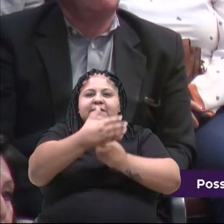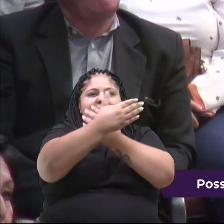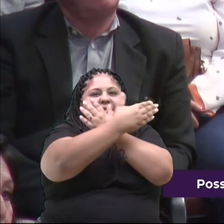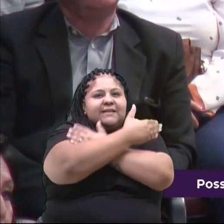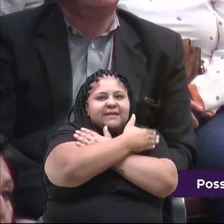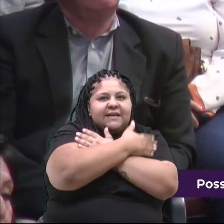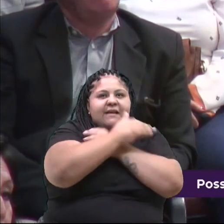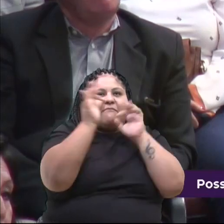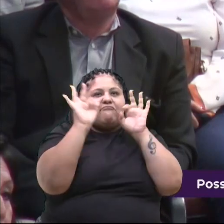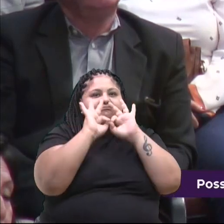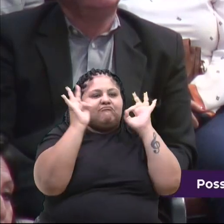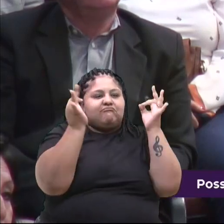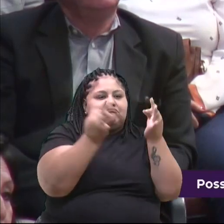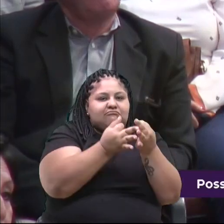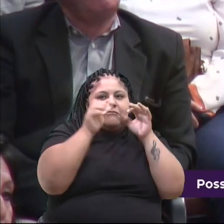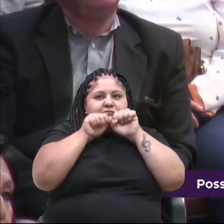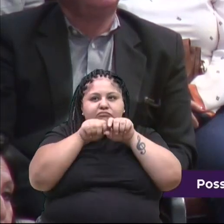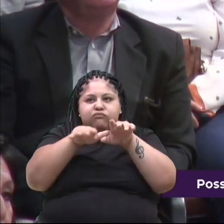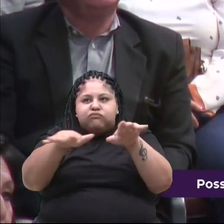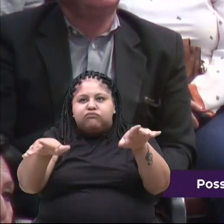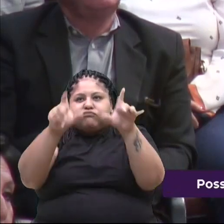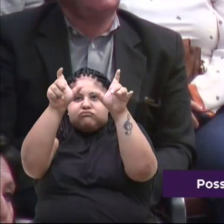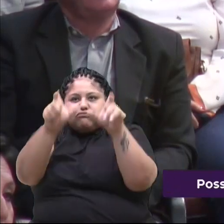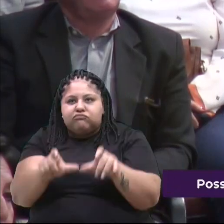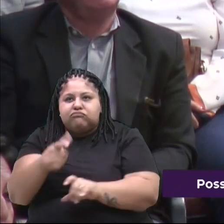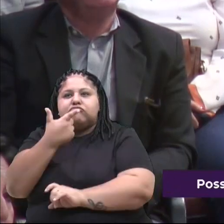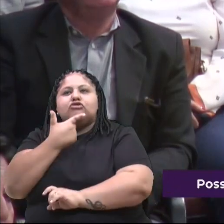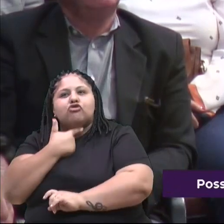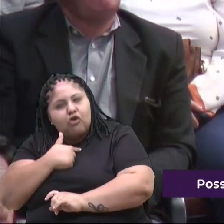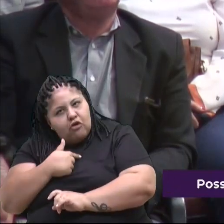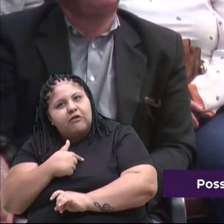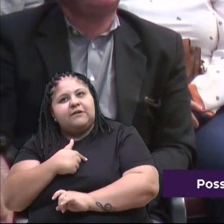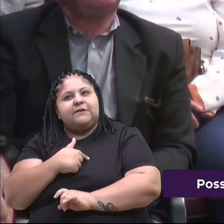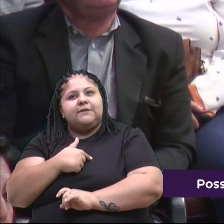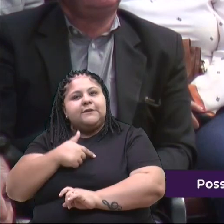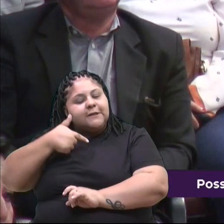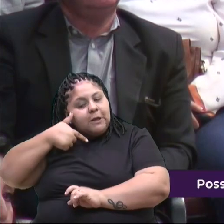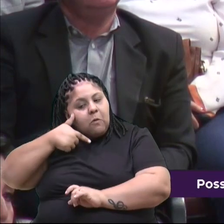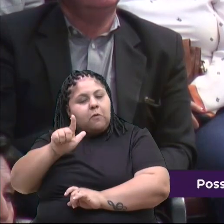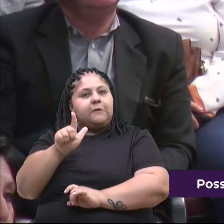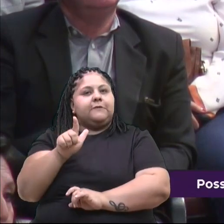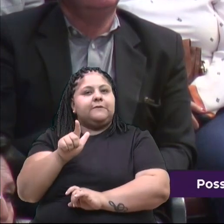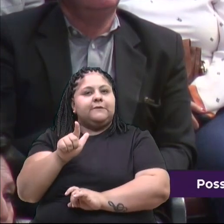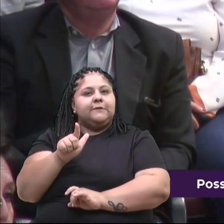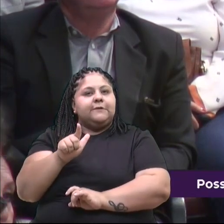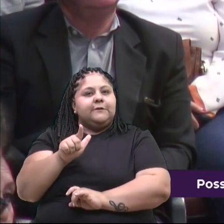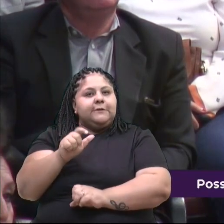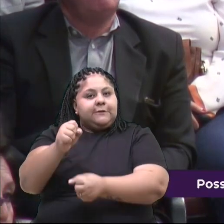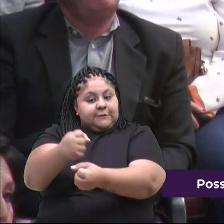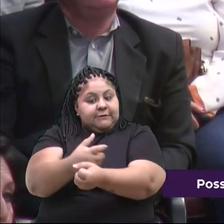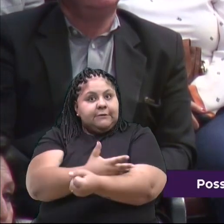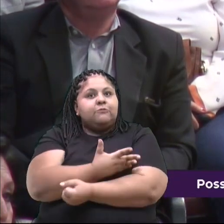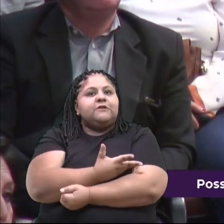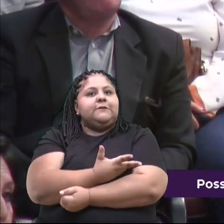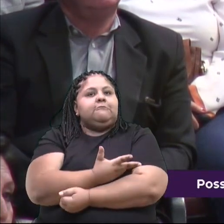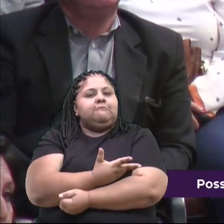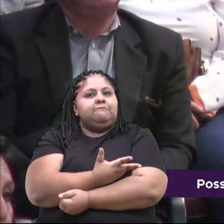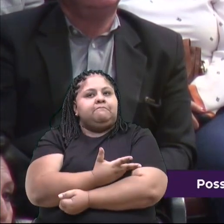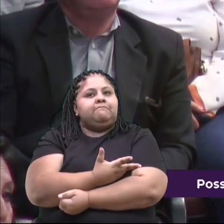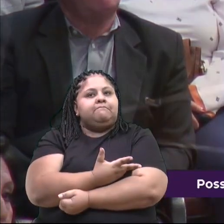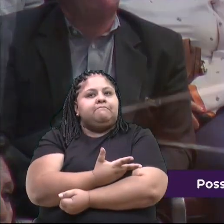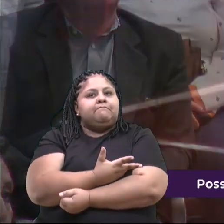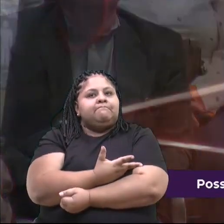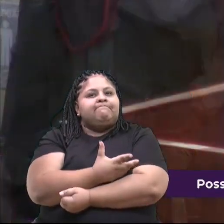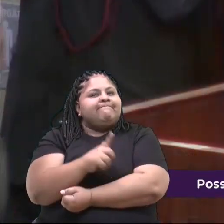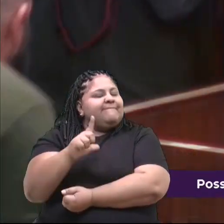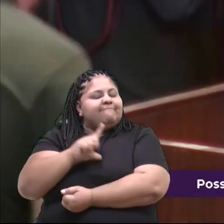família, compartilhar com as pessoas que a gente gosta aquele momento, aquela conquista, aquela emoção. E eu não